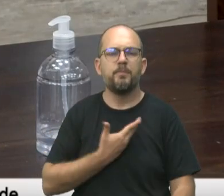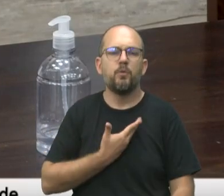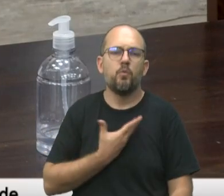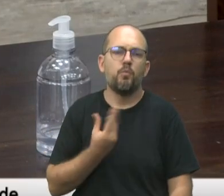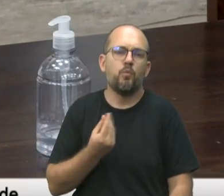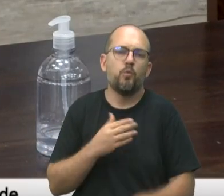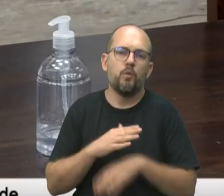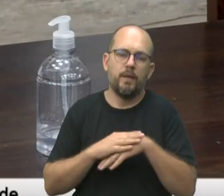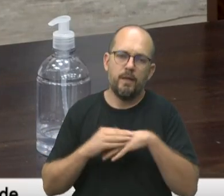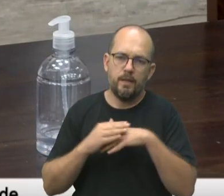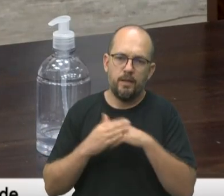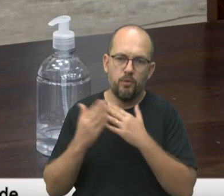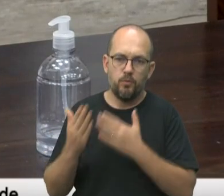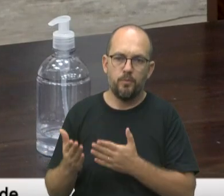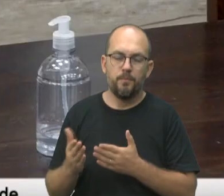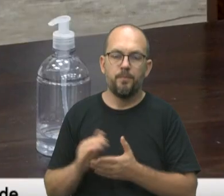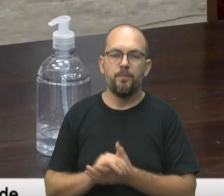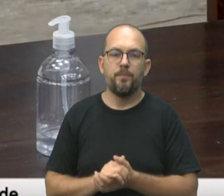querido,